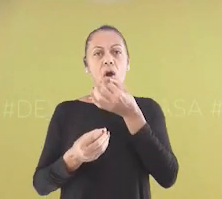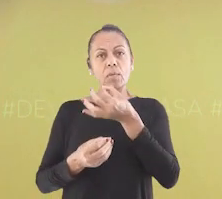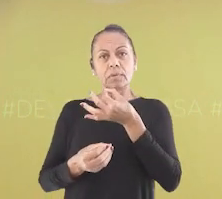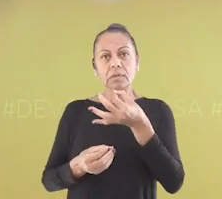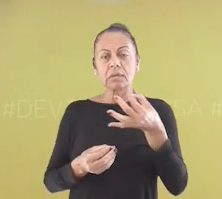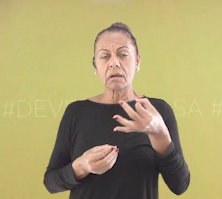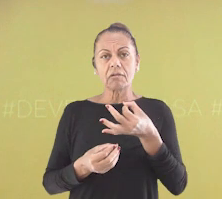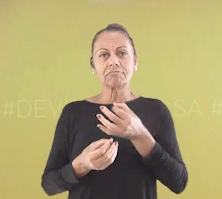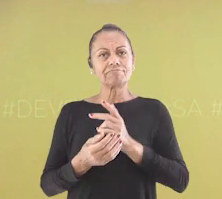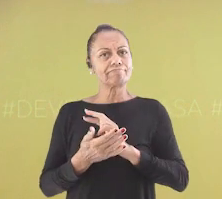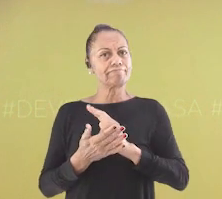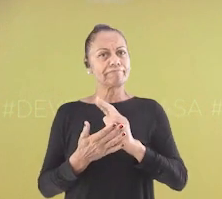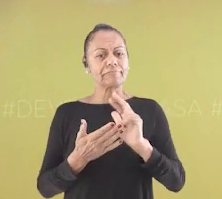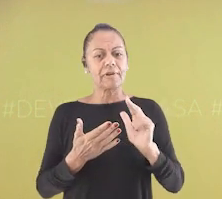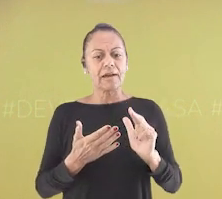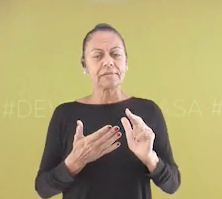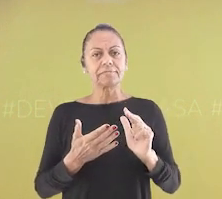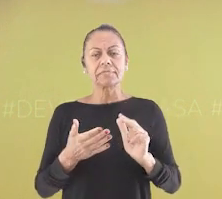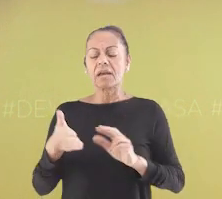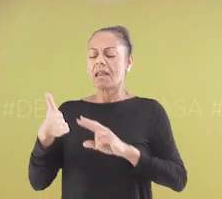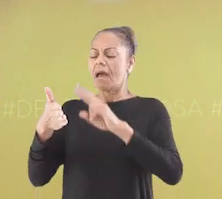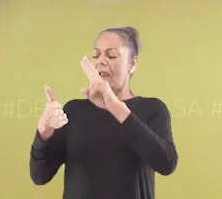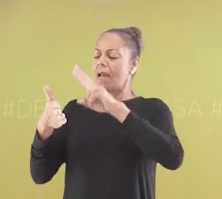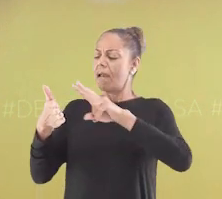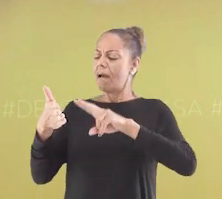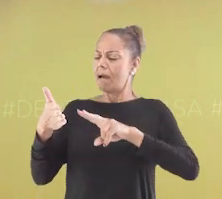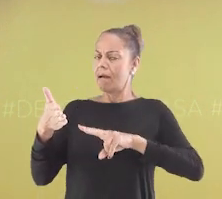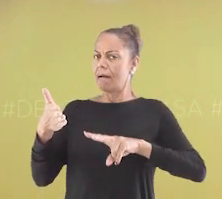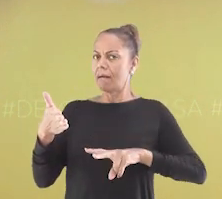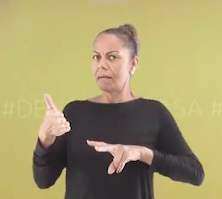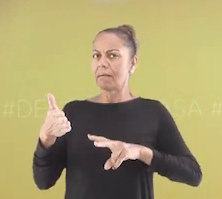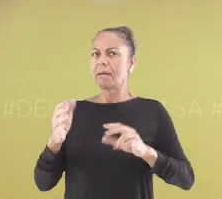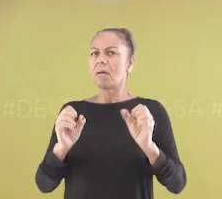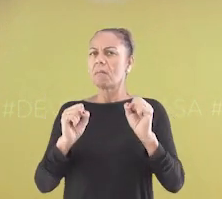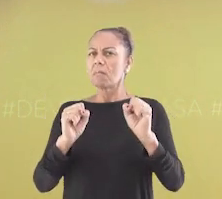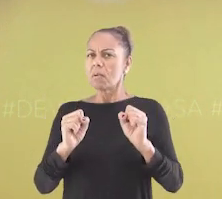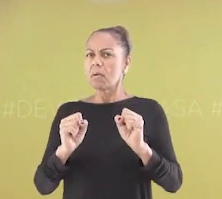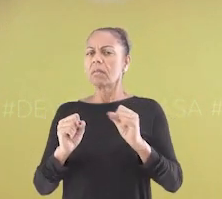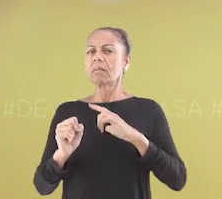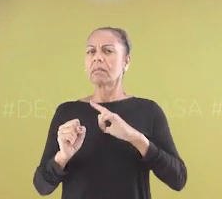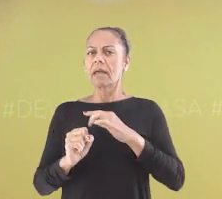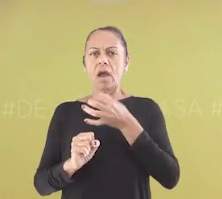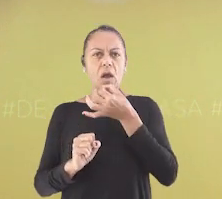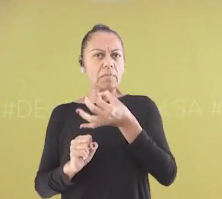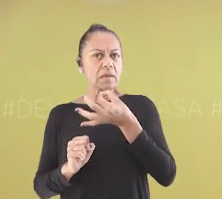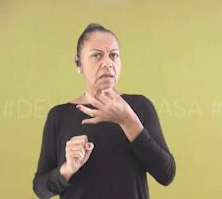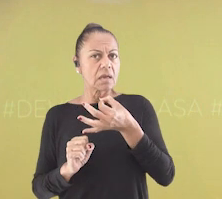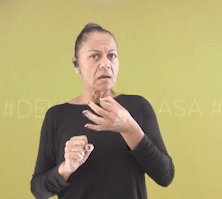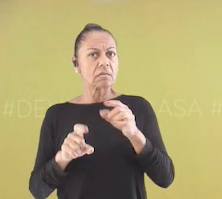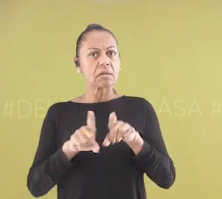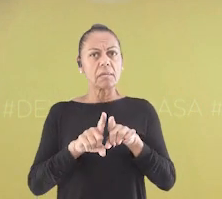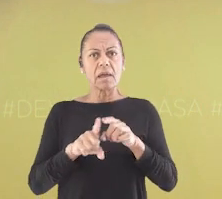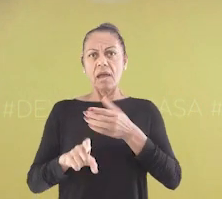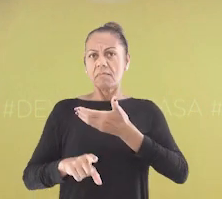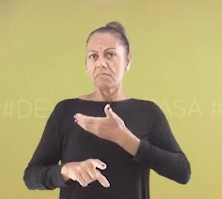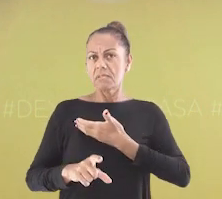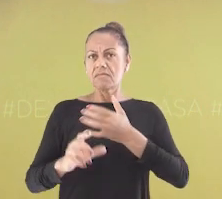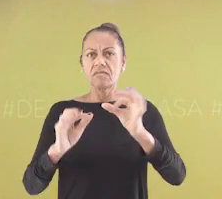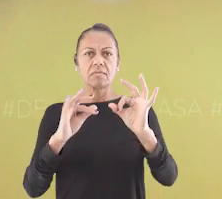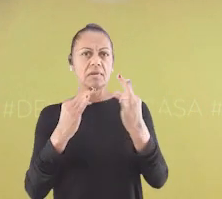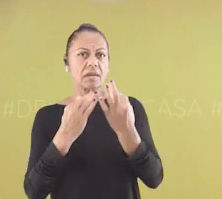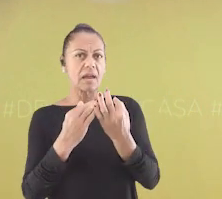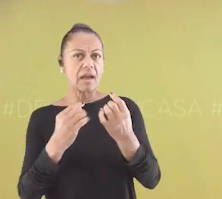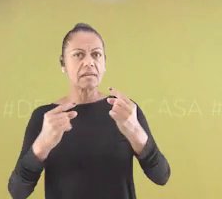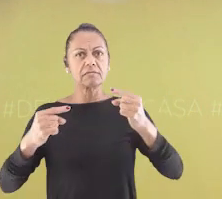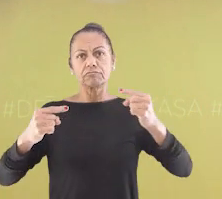ao texto e auxiliando os leitores a entenderem todos os detalhes do caso. A partir da leitura, nós, os leitores, podemos